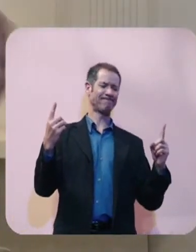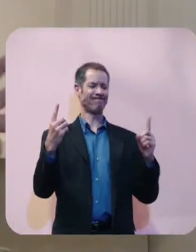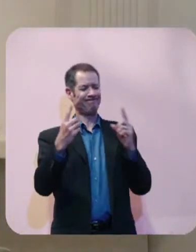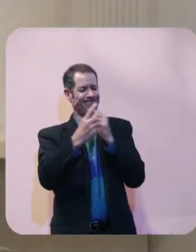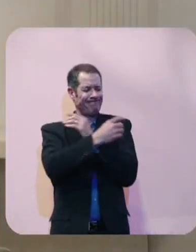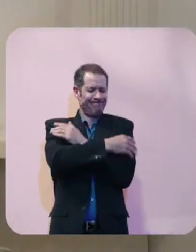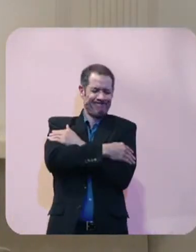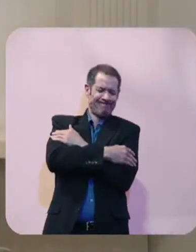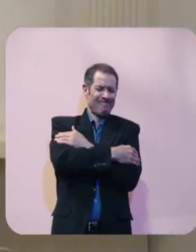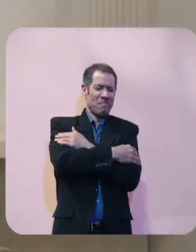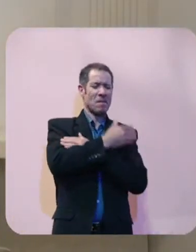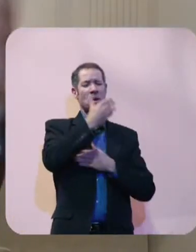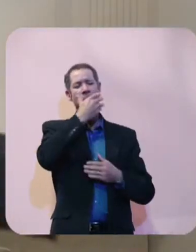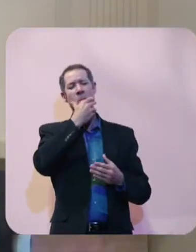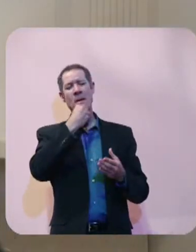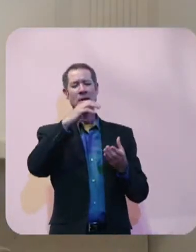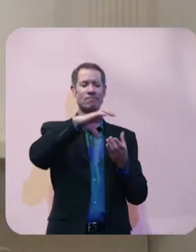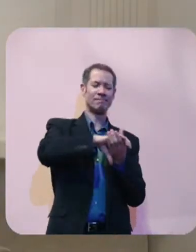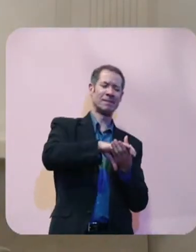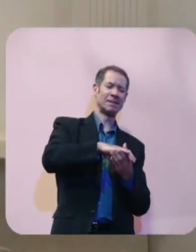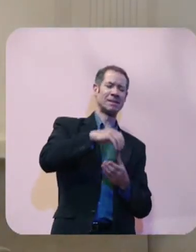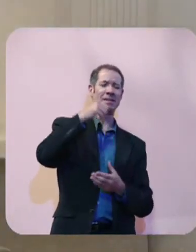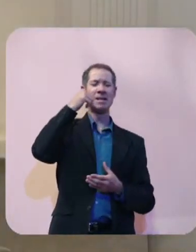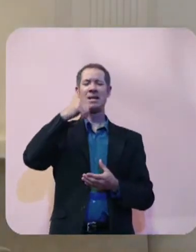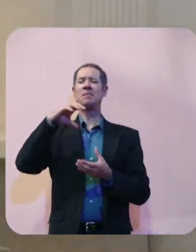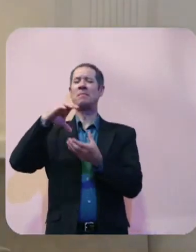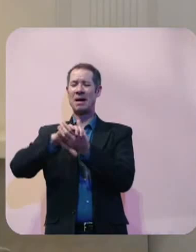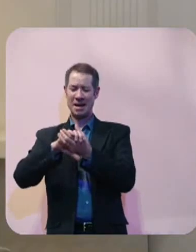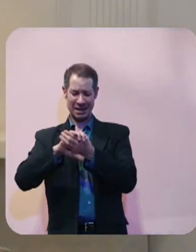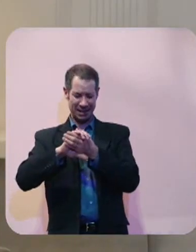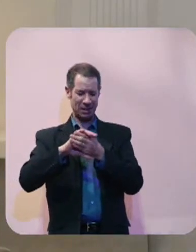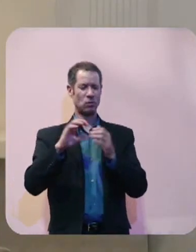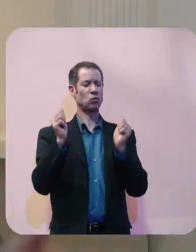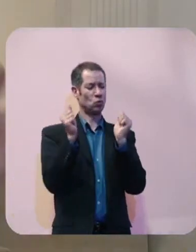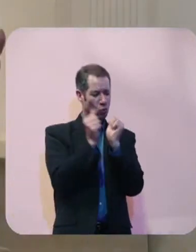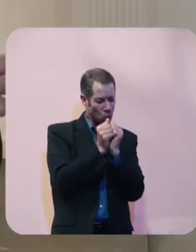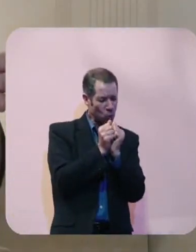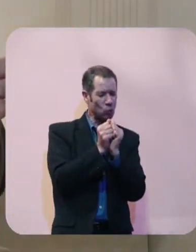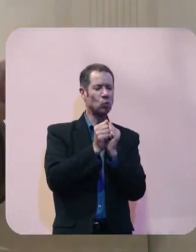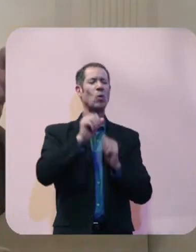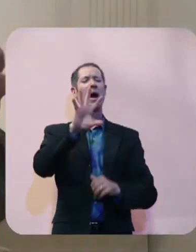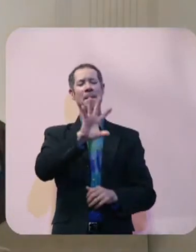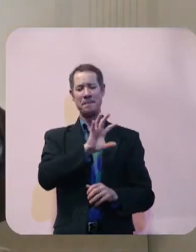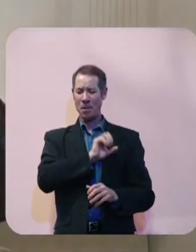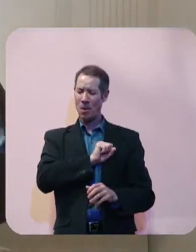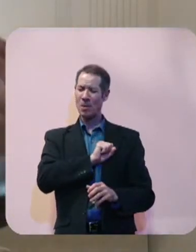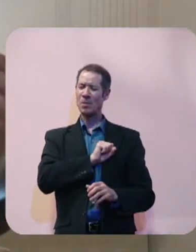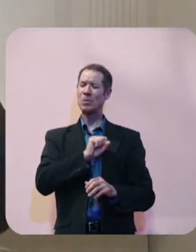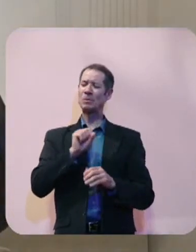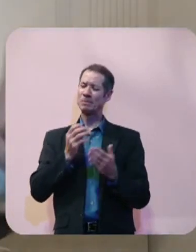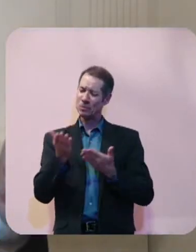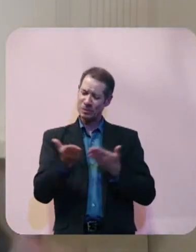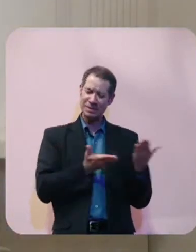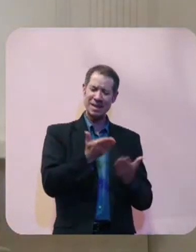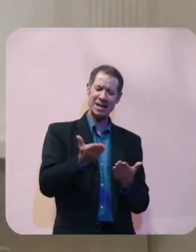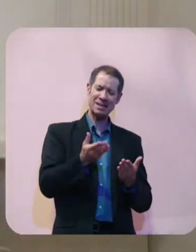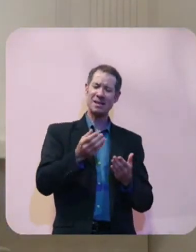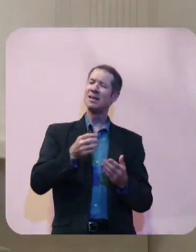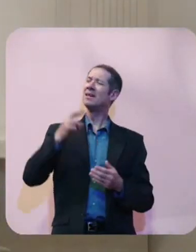conversão de marido para esposa e de esposa para marido, Pai. Eu quero te pedir milagres, Senhor, de